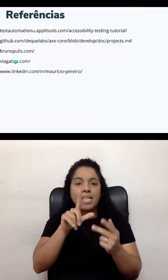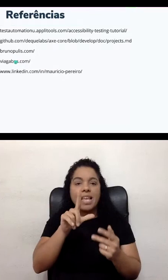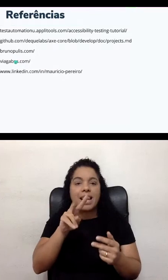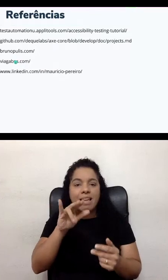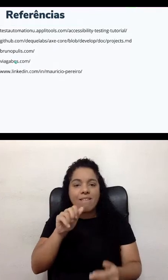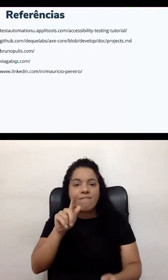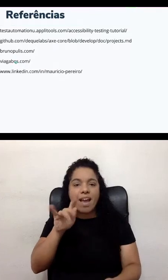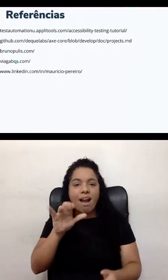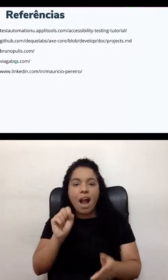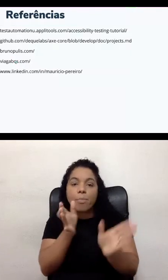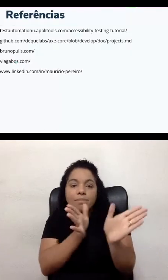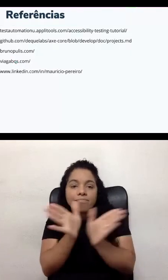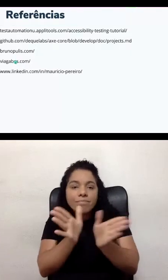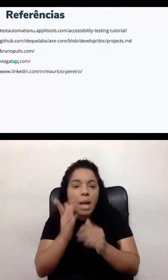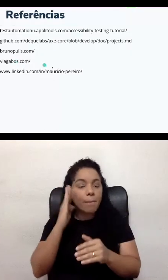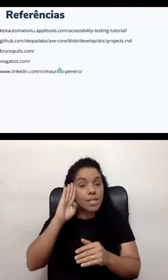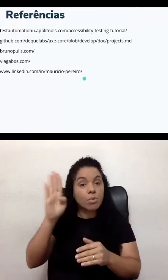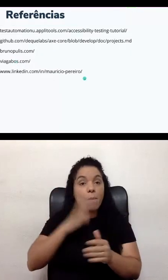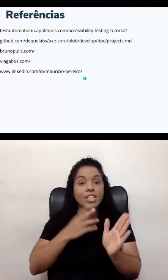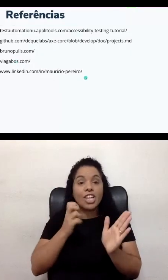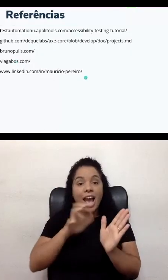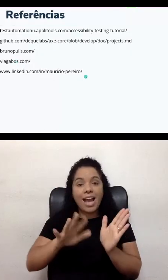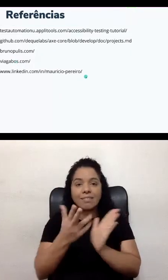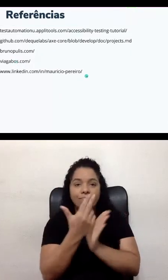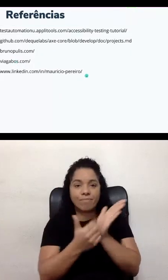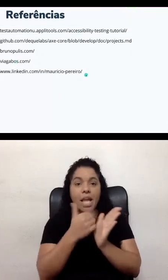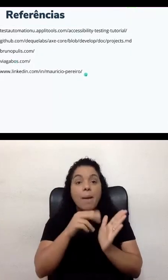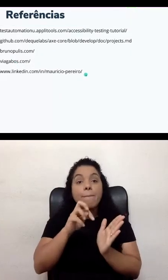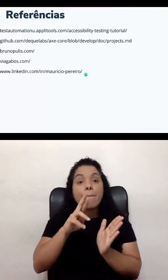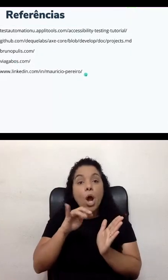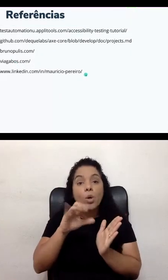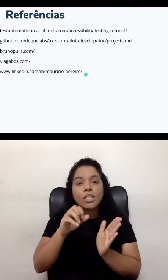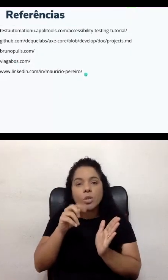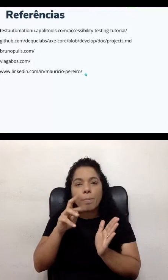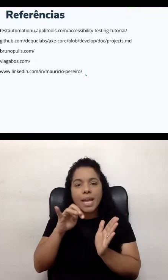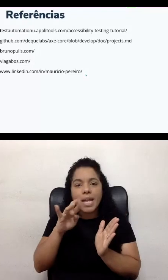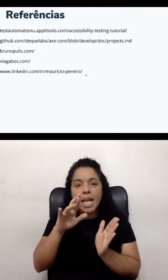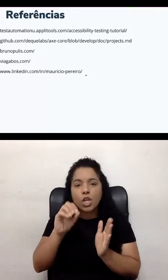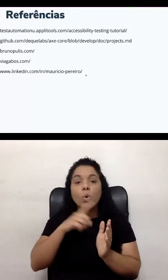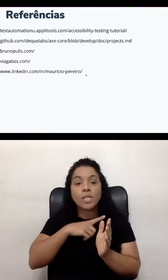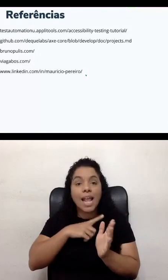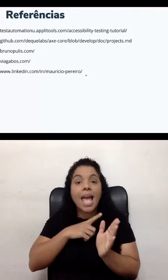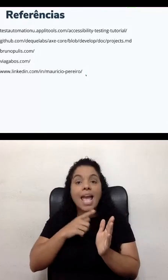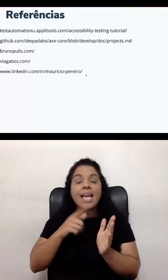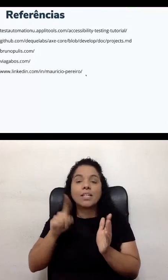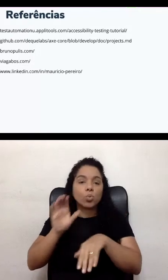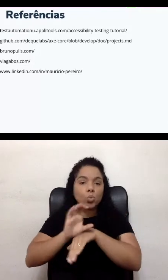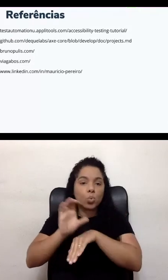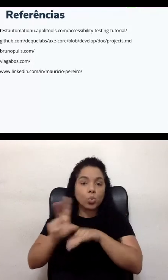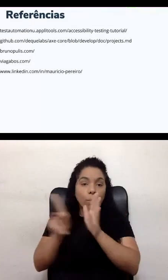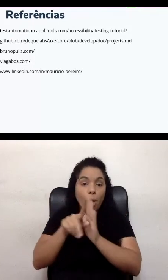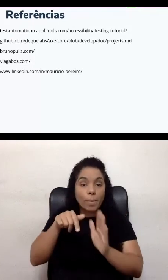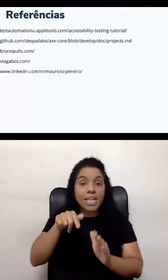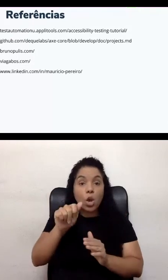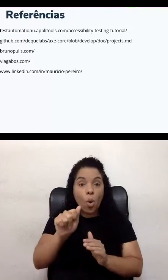sobre acessibilidade, principalmente na área de design. E o Maurício Pereira tem uns cursos de para o QA virar um QA